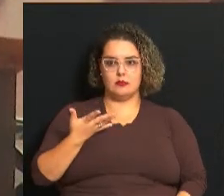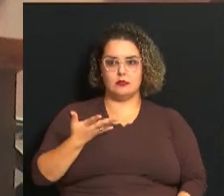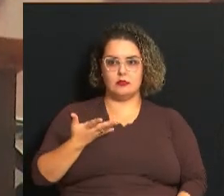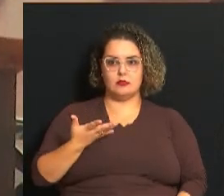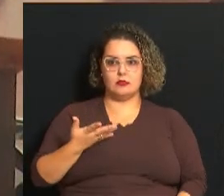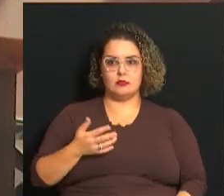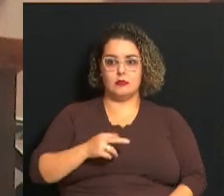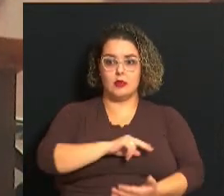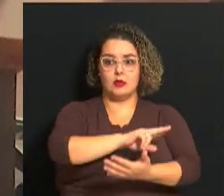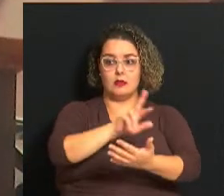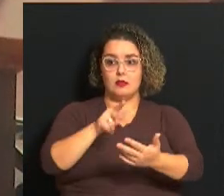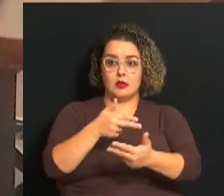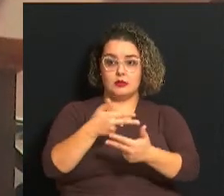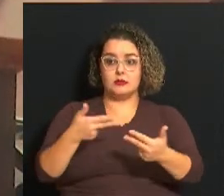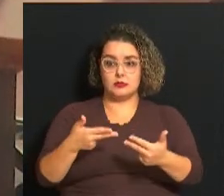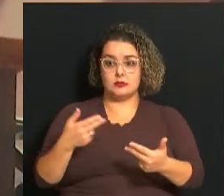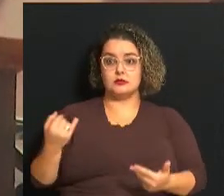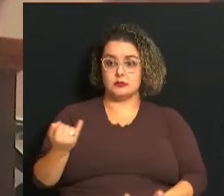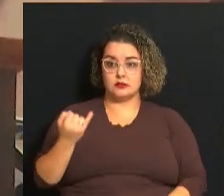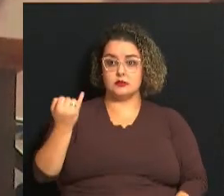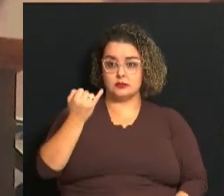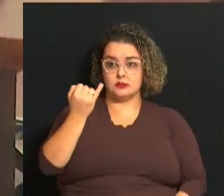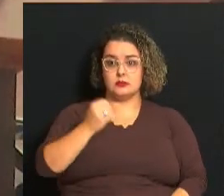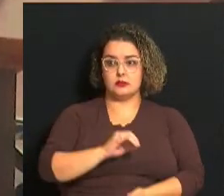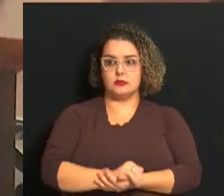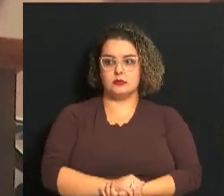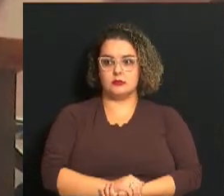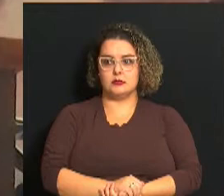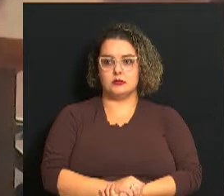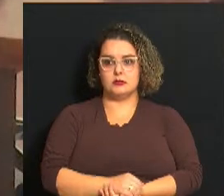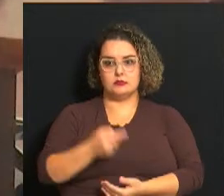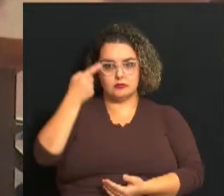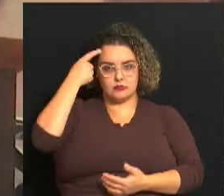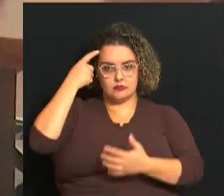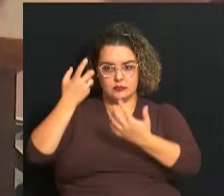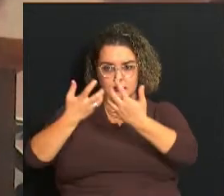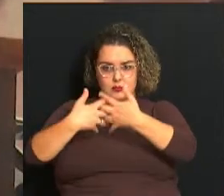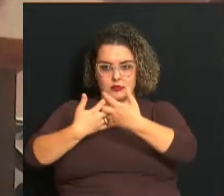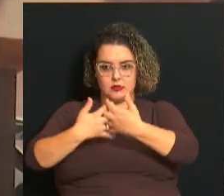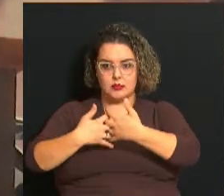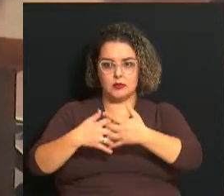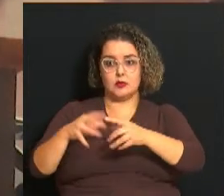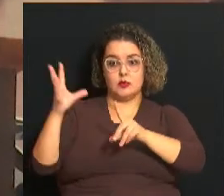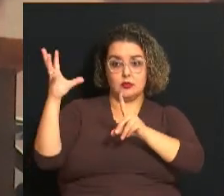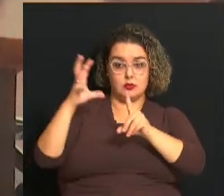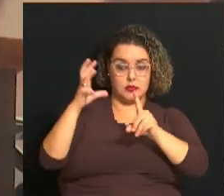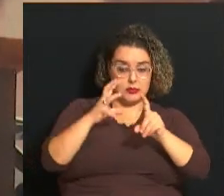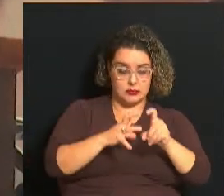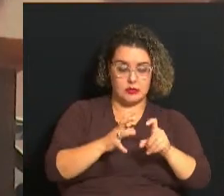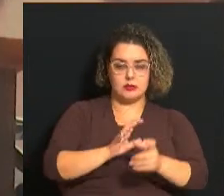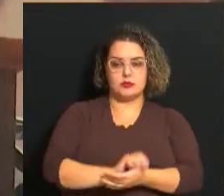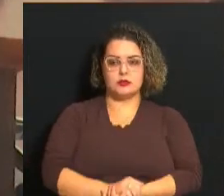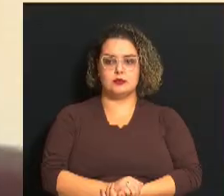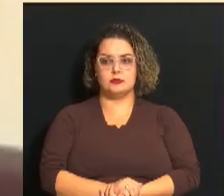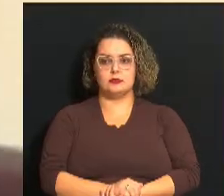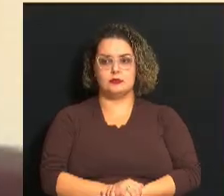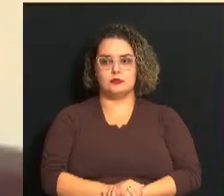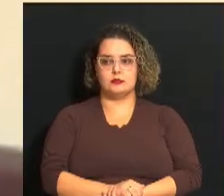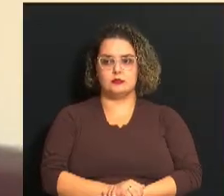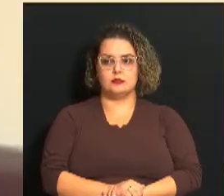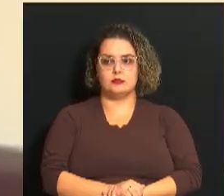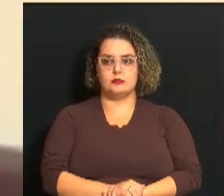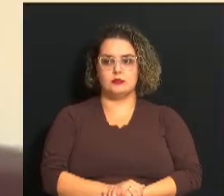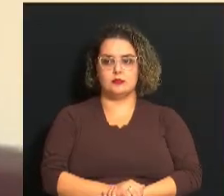muitos elementos importantes para refletir né sobre essa questão do assédio e as